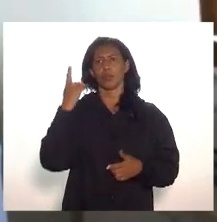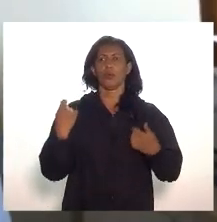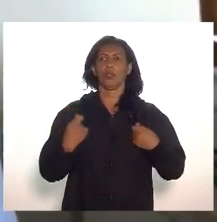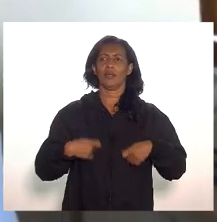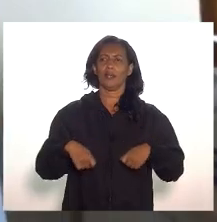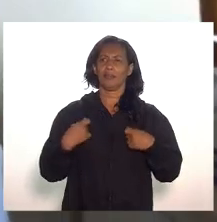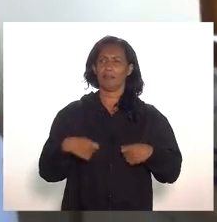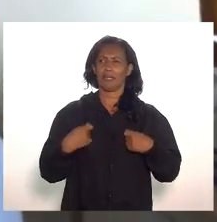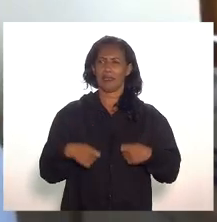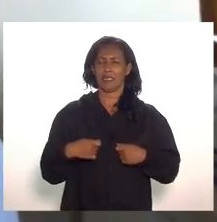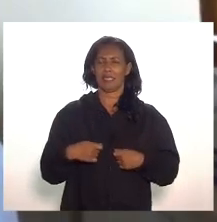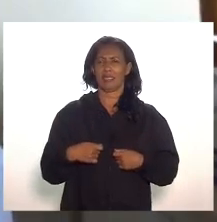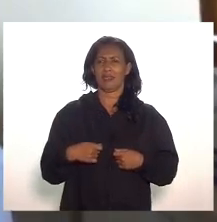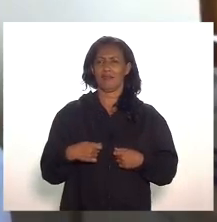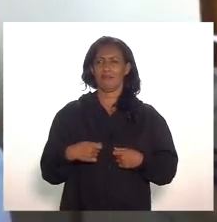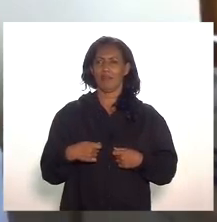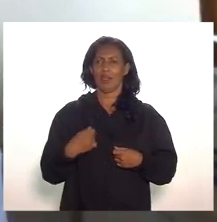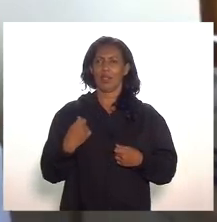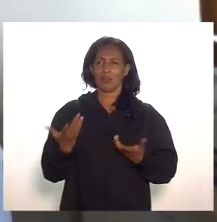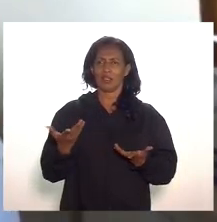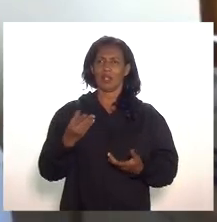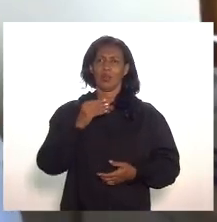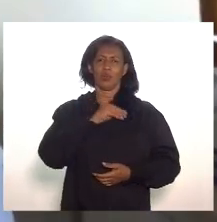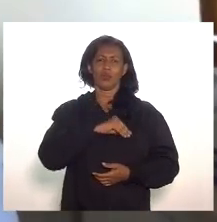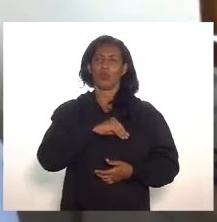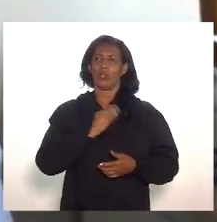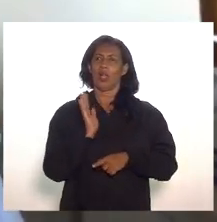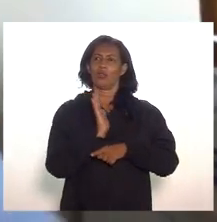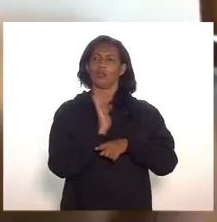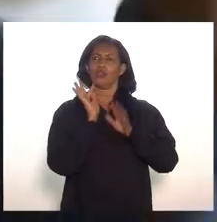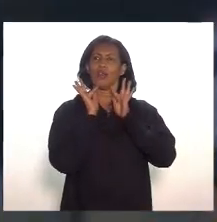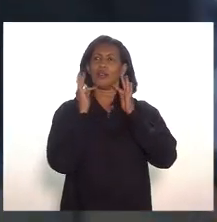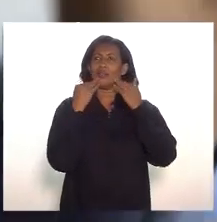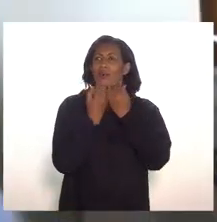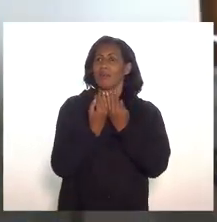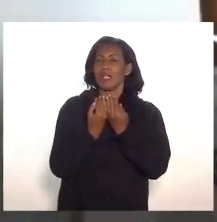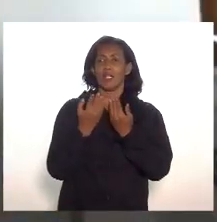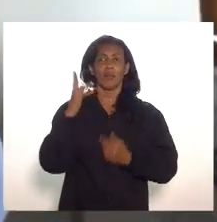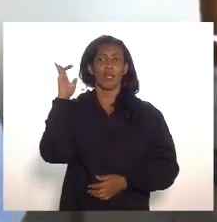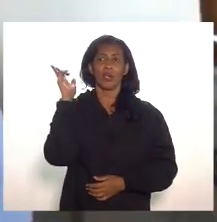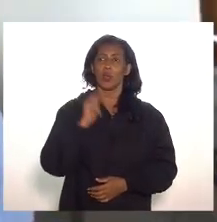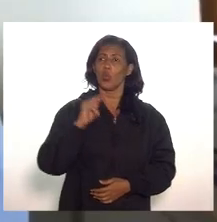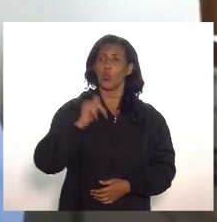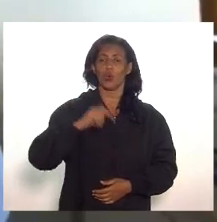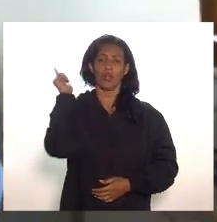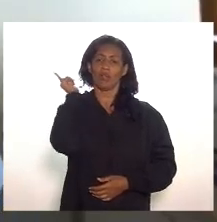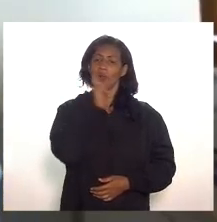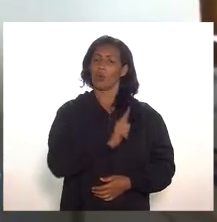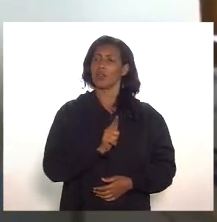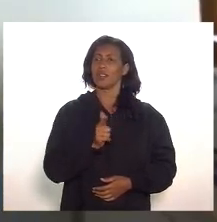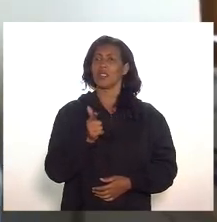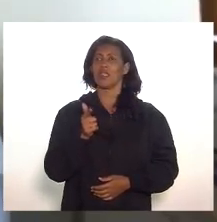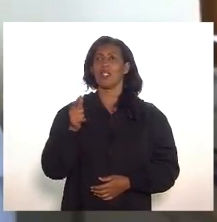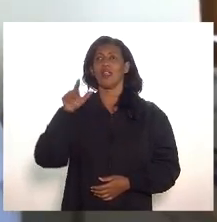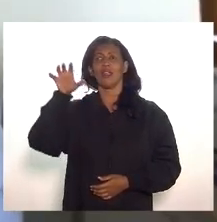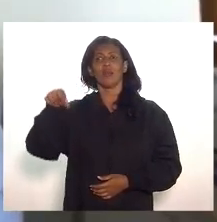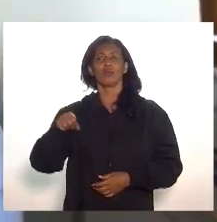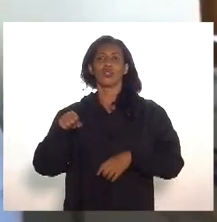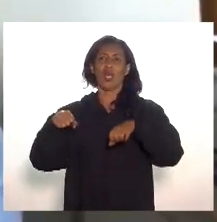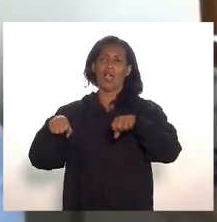o ganha-pão da sua família, porque ele nunca mais terá dinheiro para tirar essa moto de depósito. Ah, seu